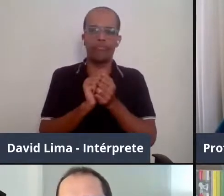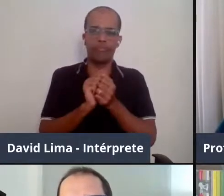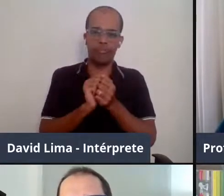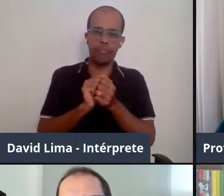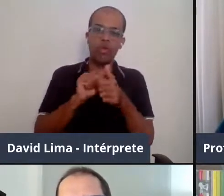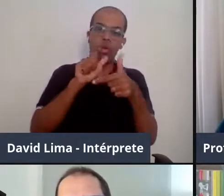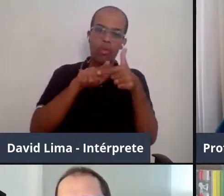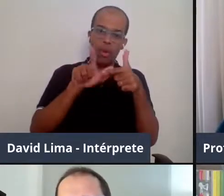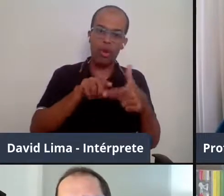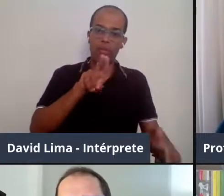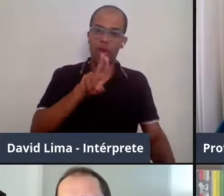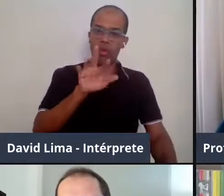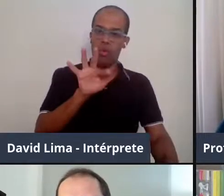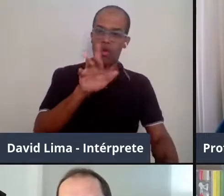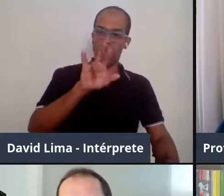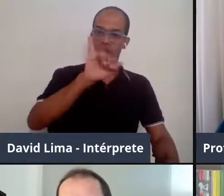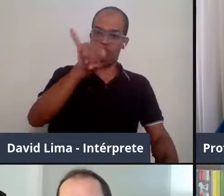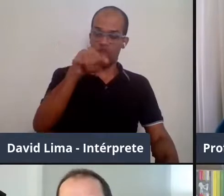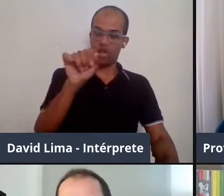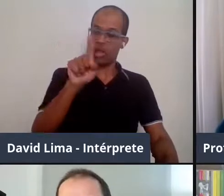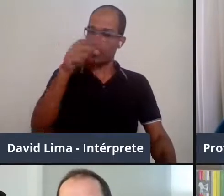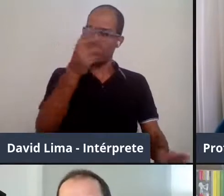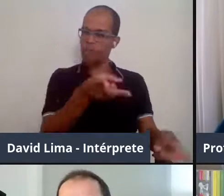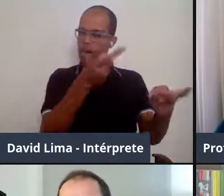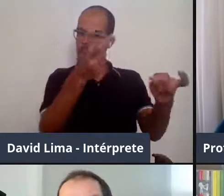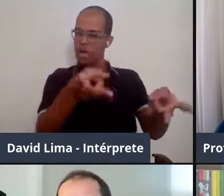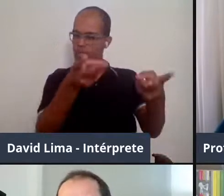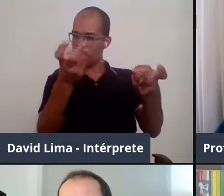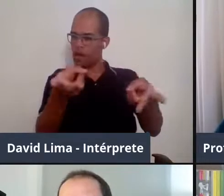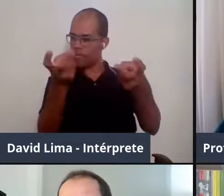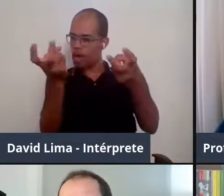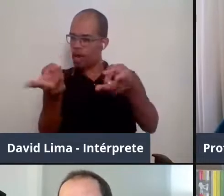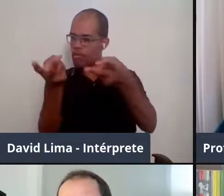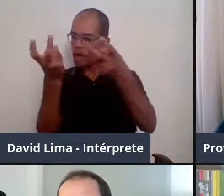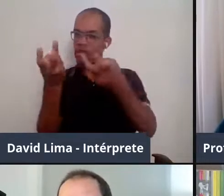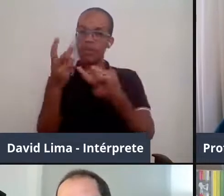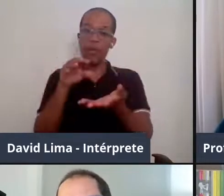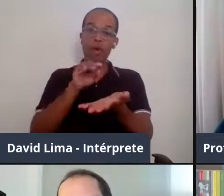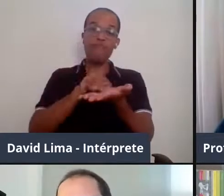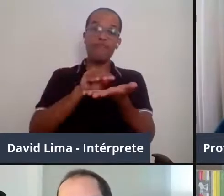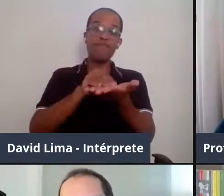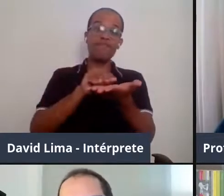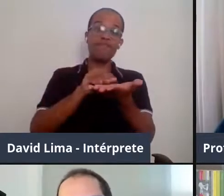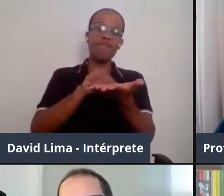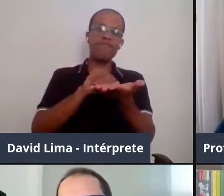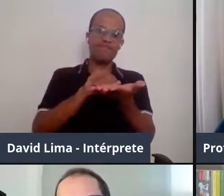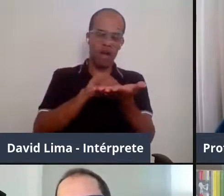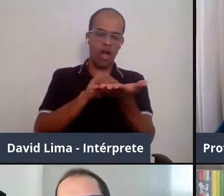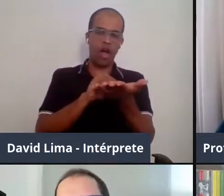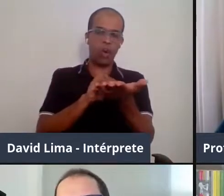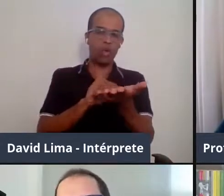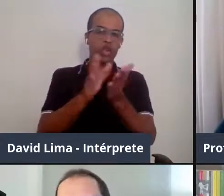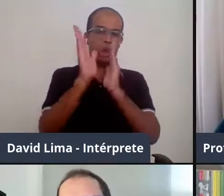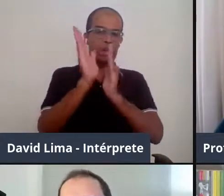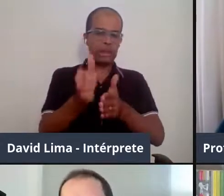UFRJ, que a UFRJ, depois de perceber essa falta de honestidade por parte de